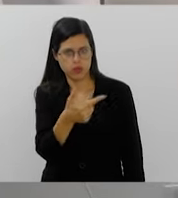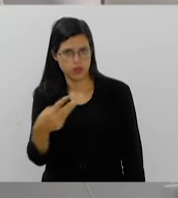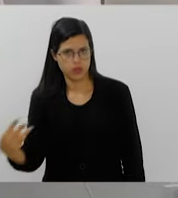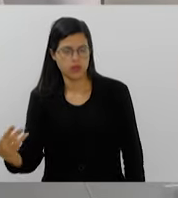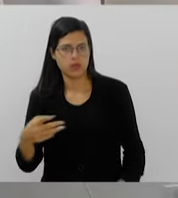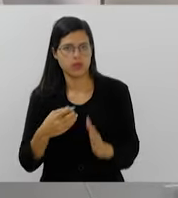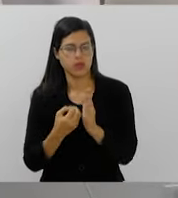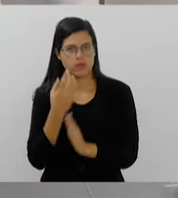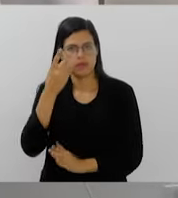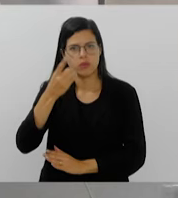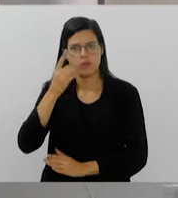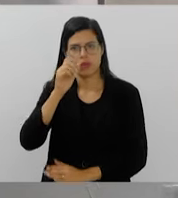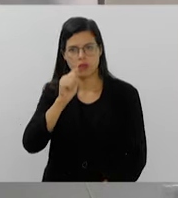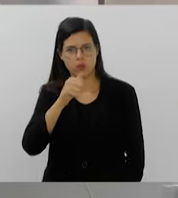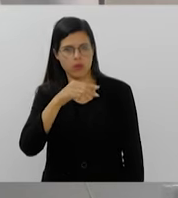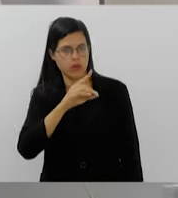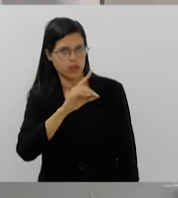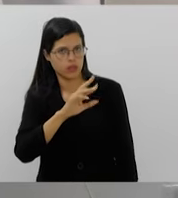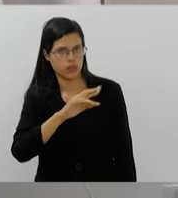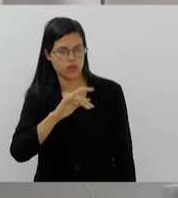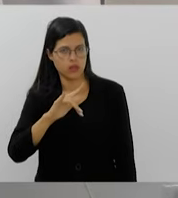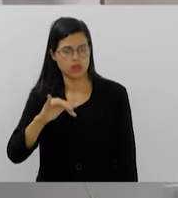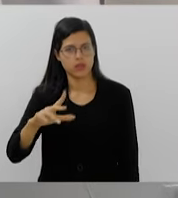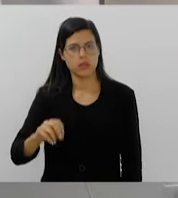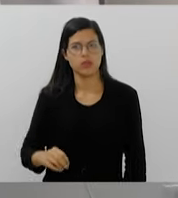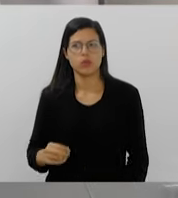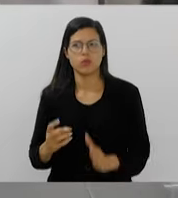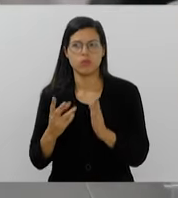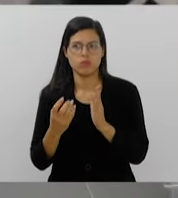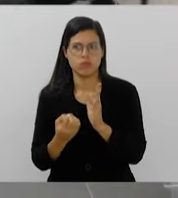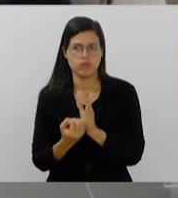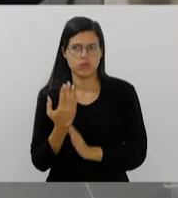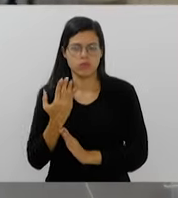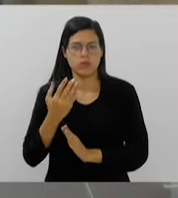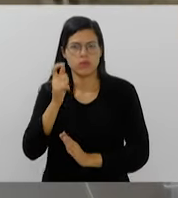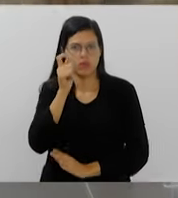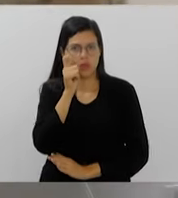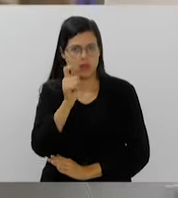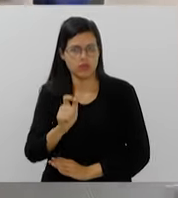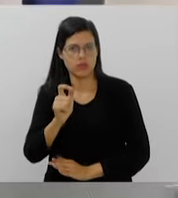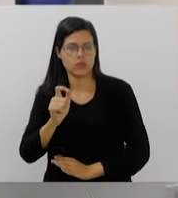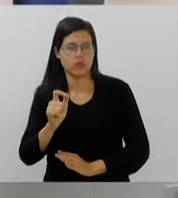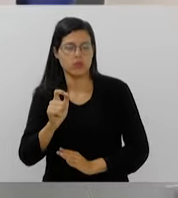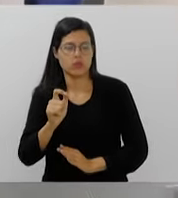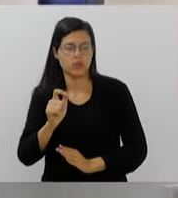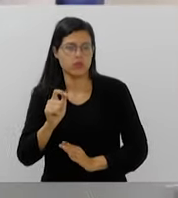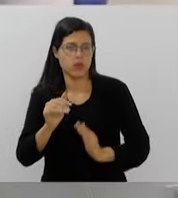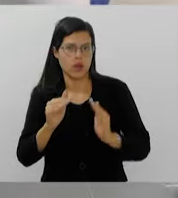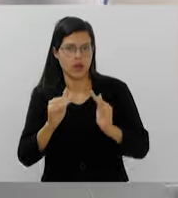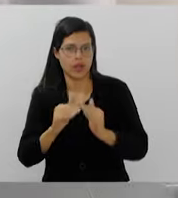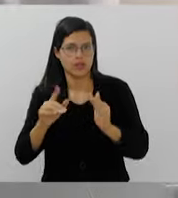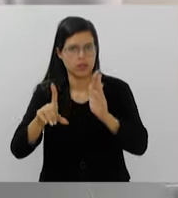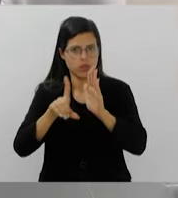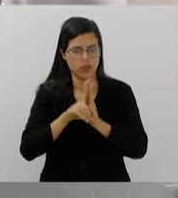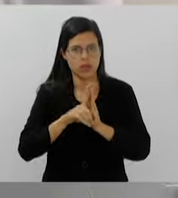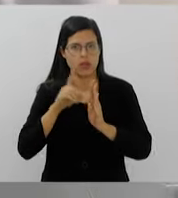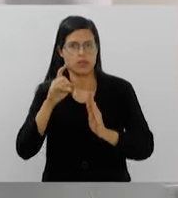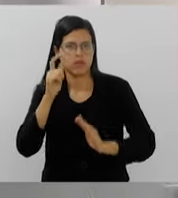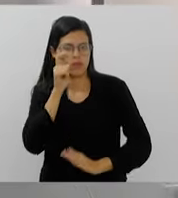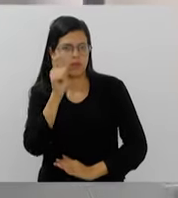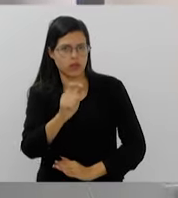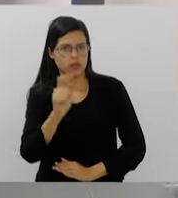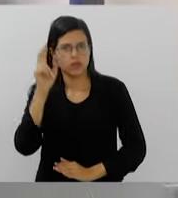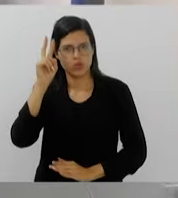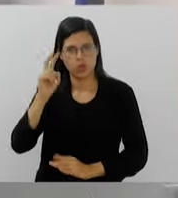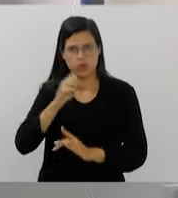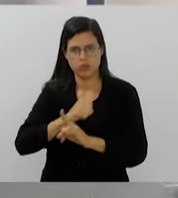deputado Andrezinho Siciliano, que determina o tombamento da Casa de Mendes por interesse social, histórico e cultural no estado do Rio de Janeiro. Para parecer, deputado